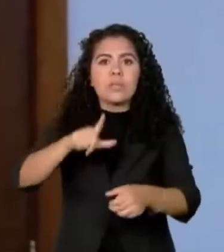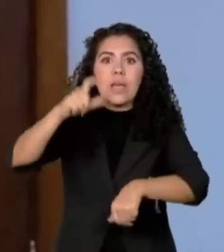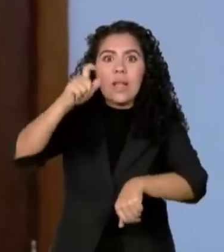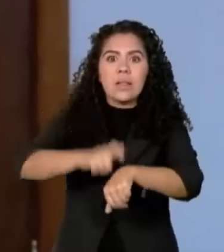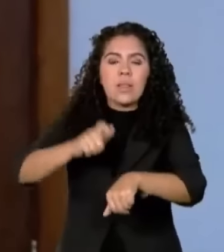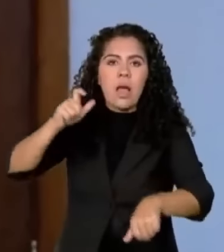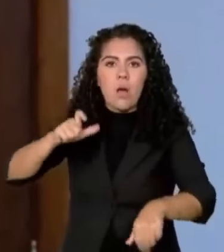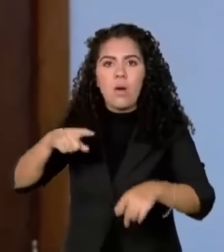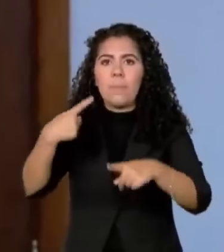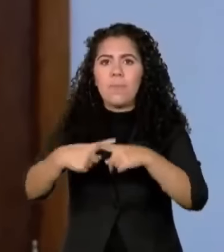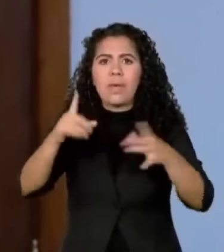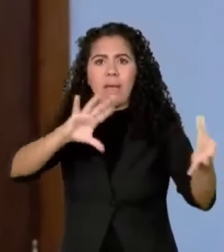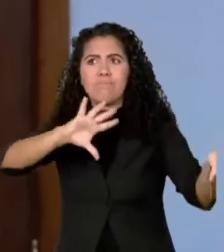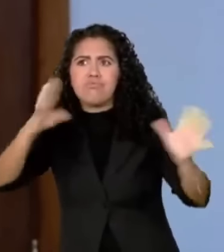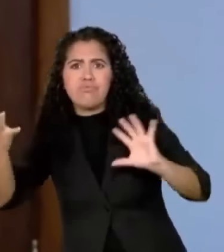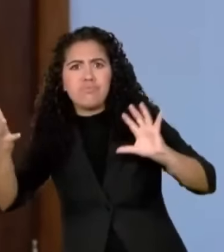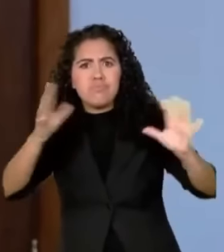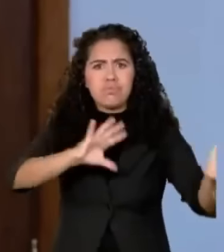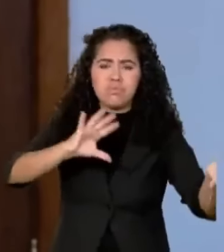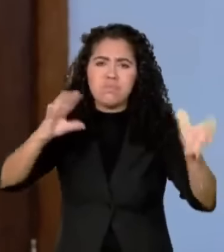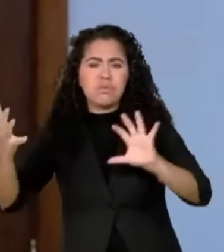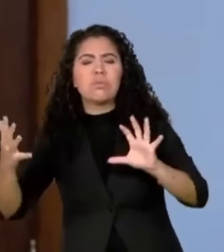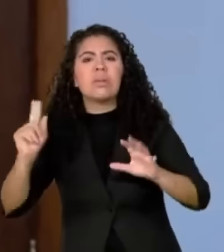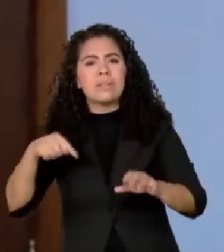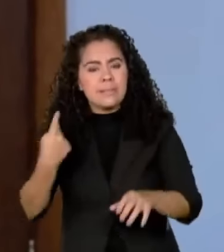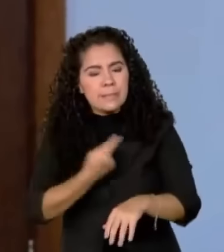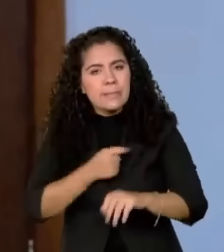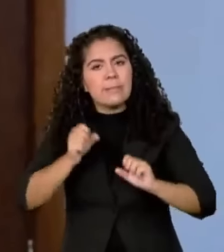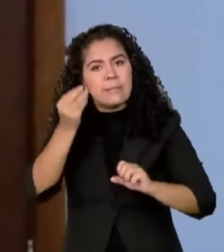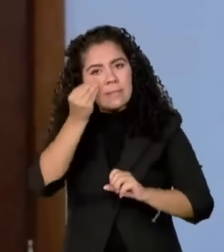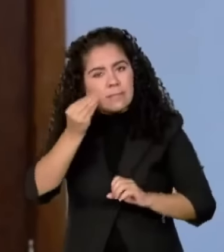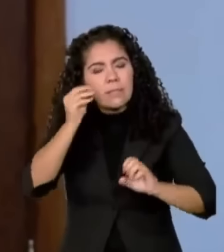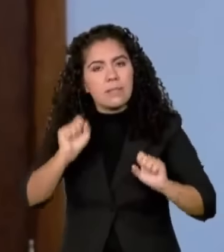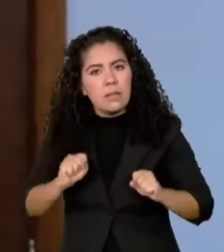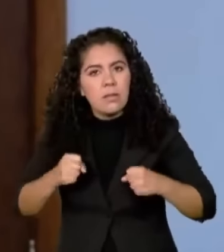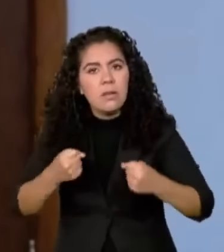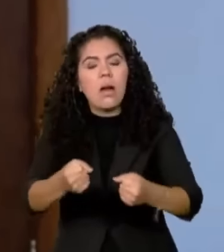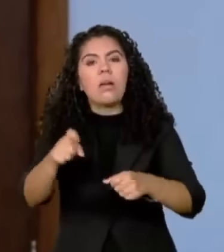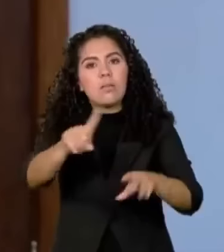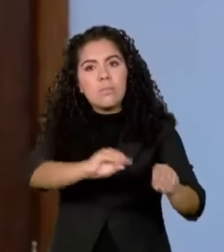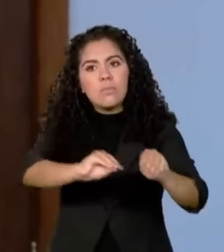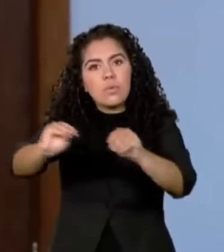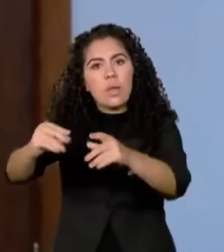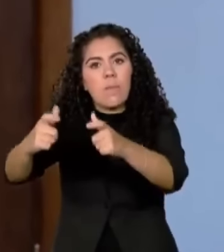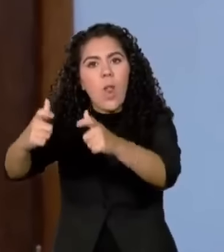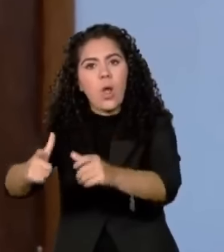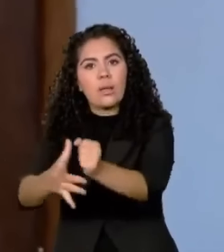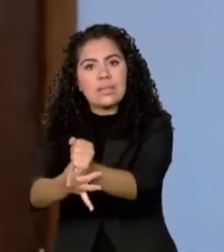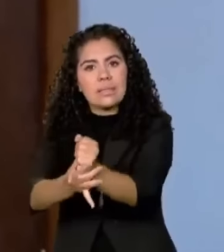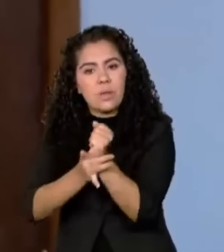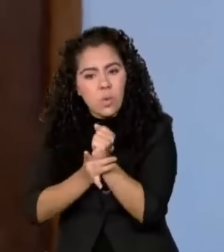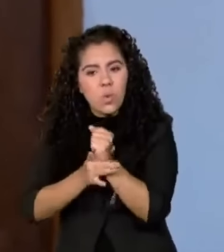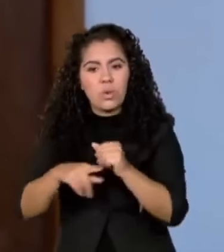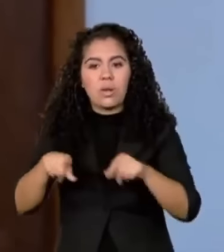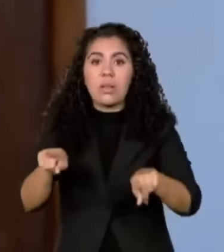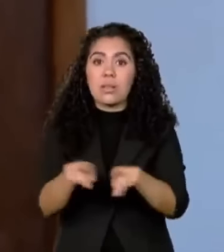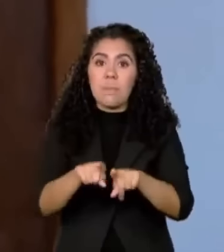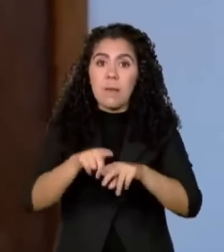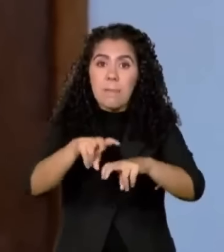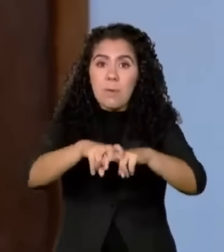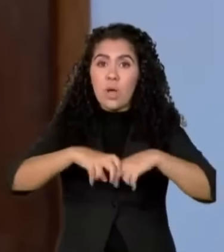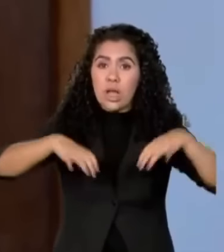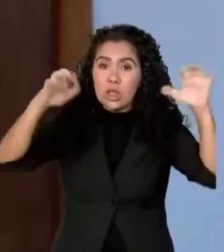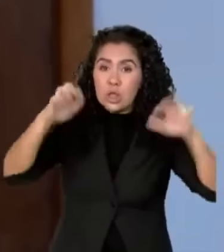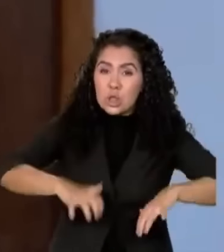acontecendo ainda, com mais maior esforço que nós estejamos fazendo. Então, se colocar em situação de segurança, e claro, também nesses municípios, pelo volume de chuva que já